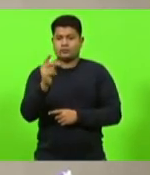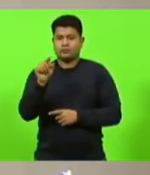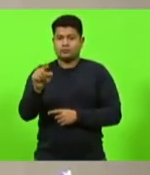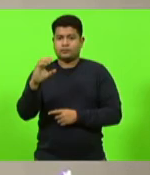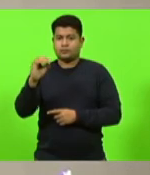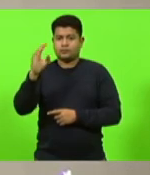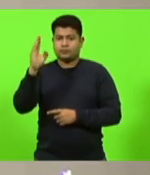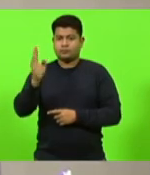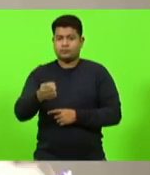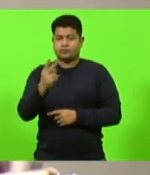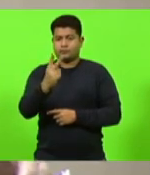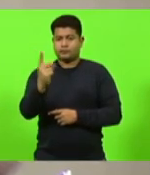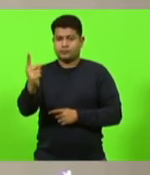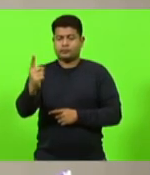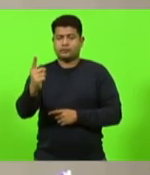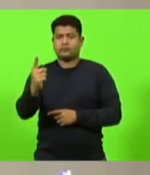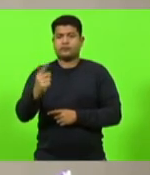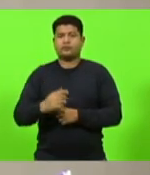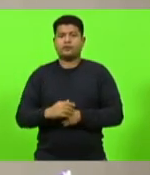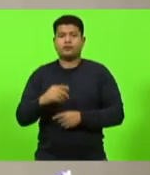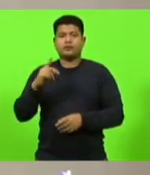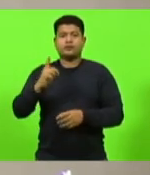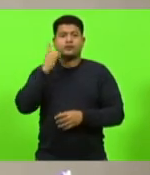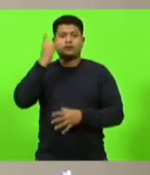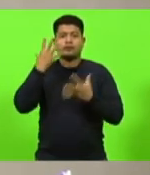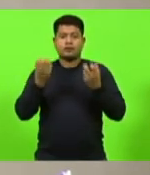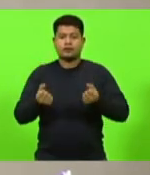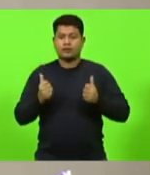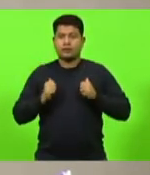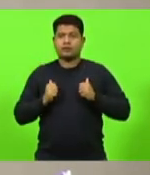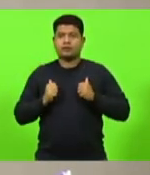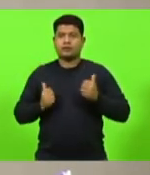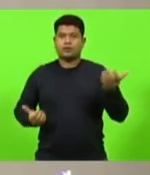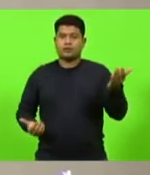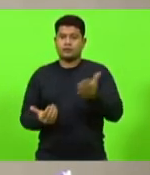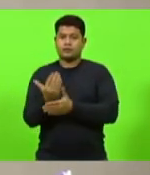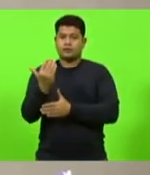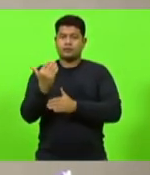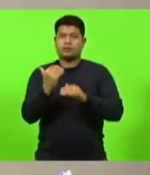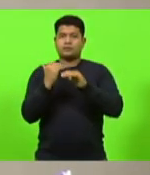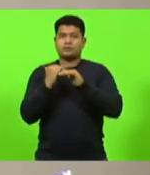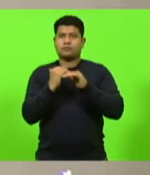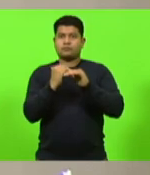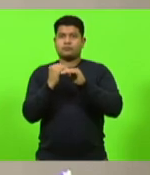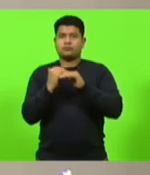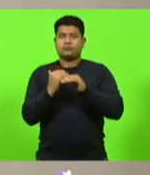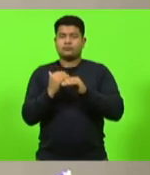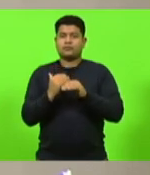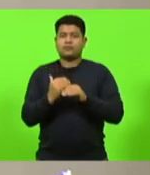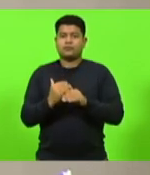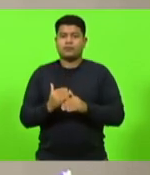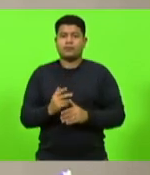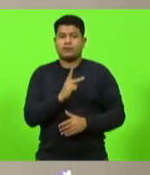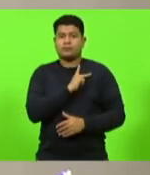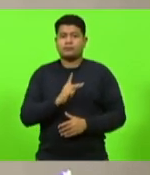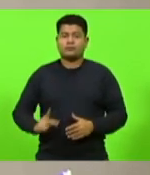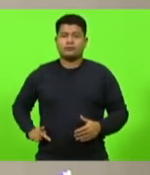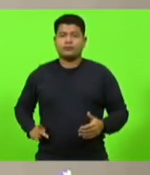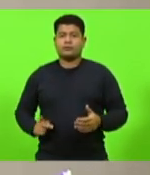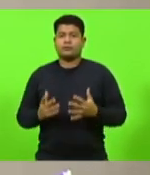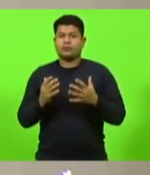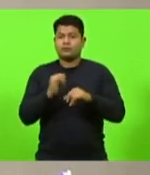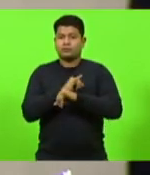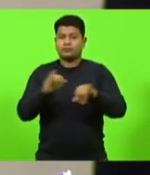2.0/2021. Deputados que aprovam, permaneçam como se encontram. Aprovado por unanimidade. Esta presidência comunica que defere os seguintes